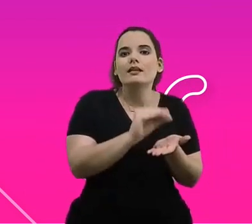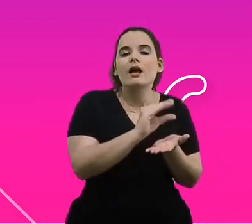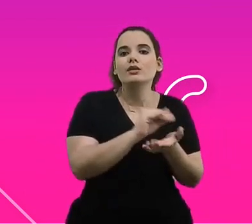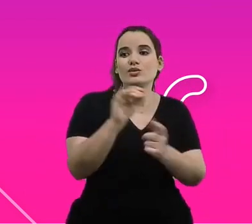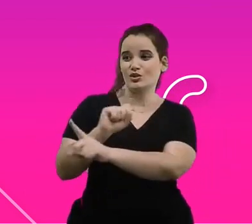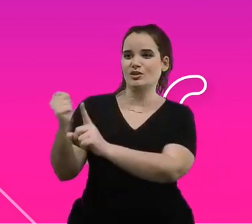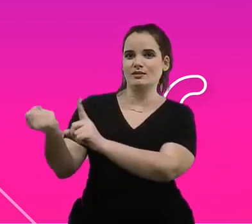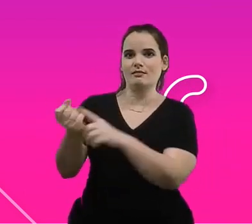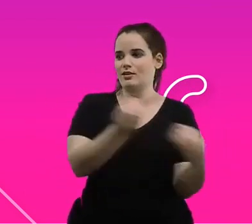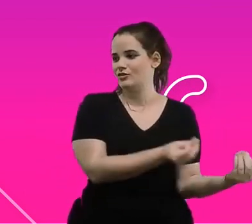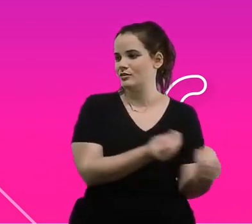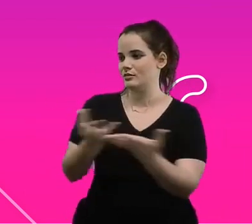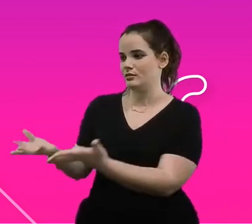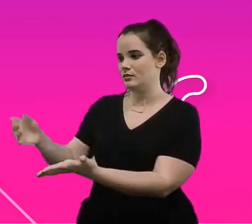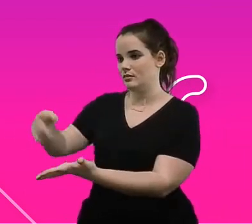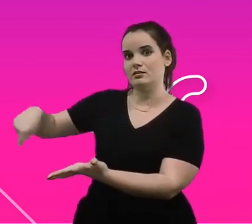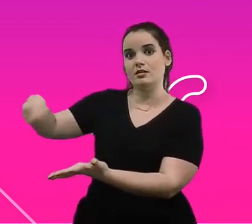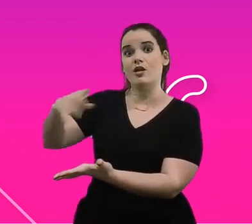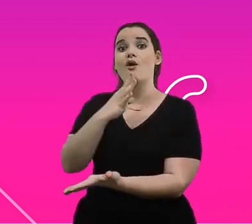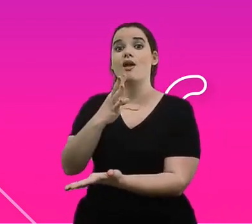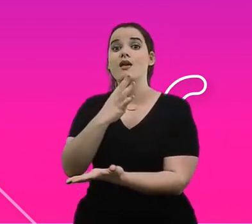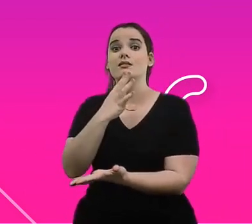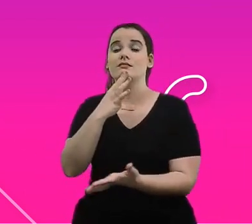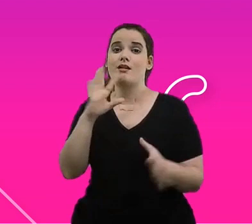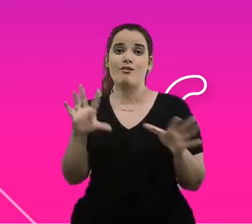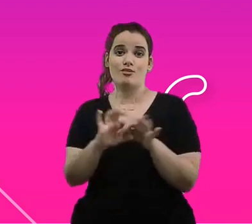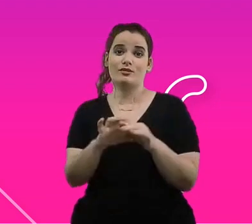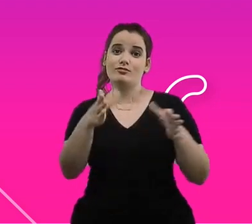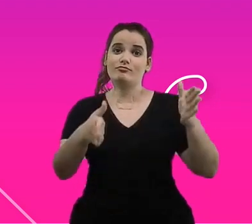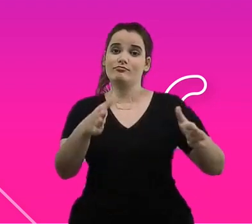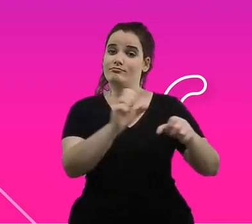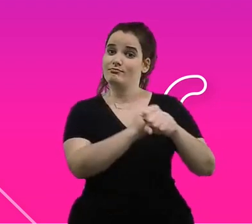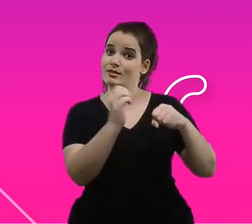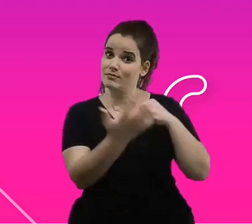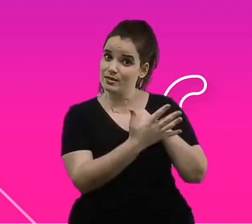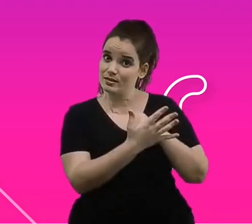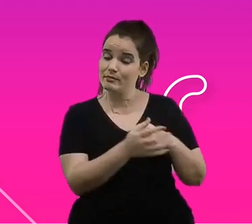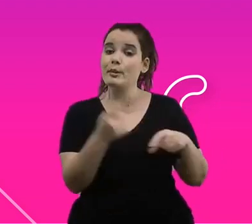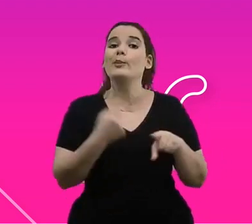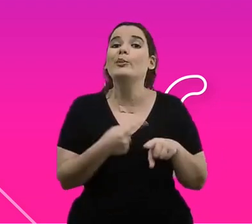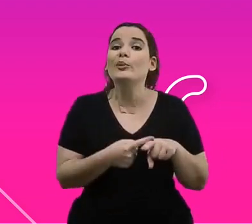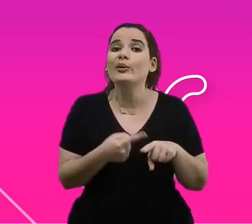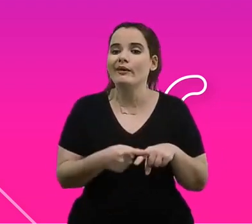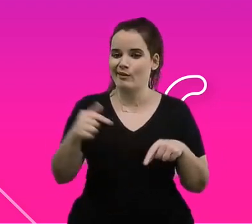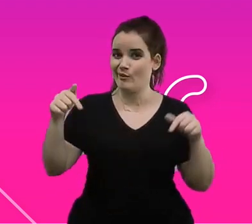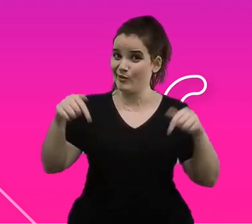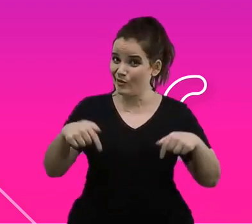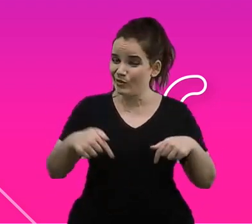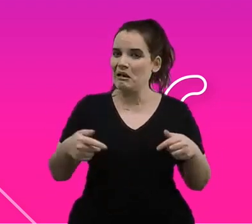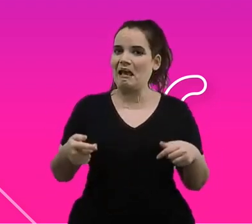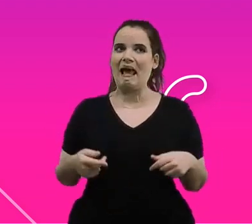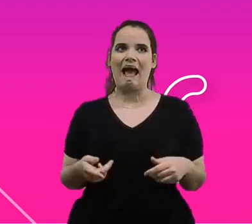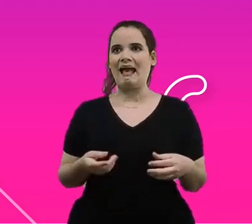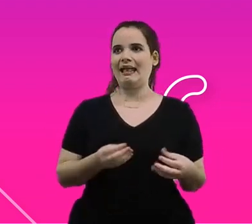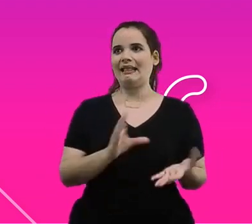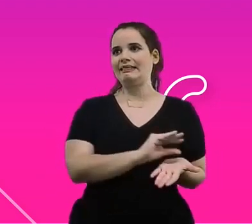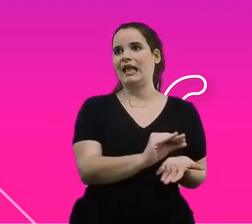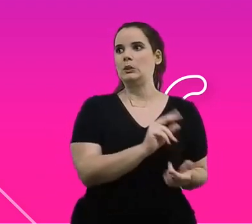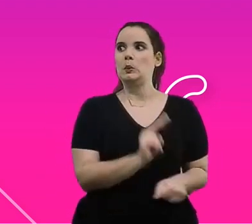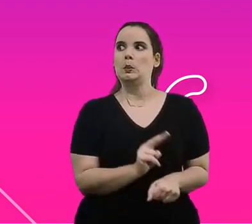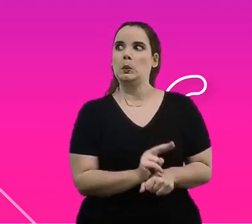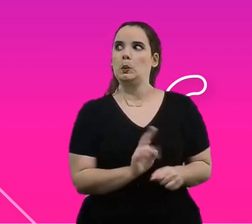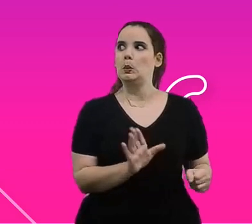participação. Isso traz um caráter diferenciado do ponto de vista da gestão na Covid-19.